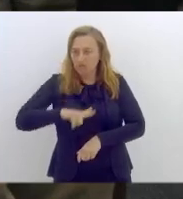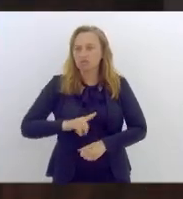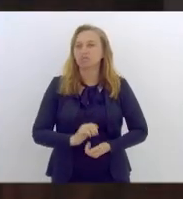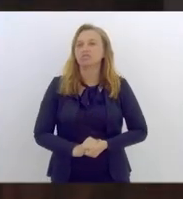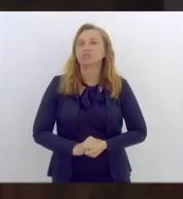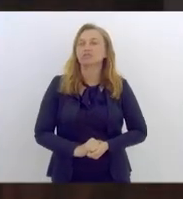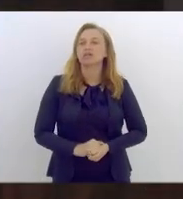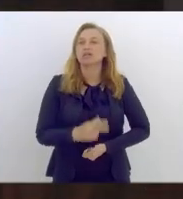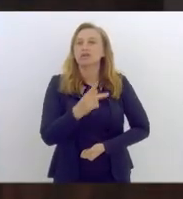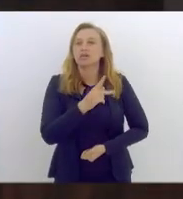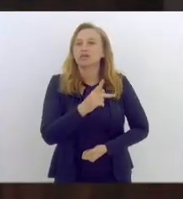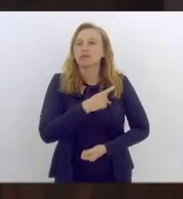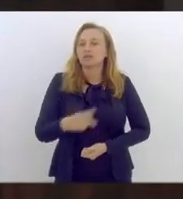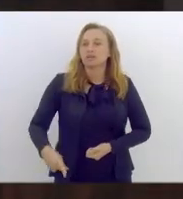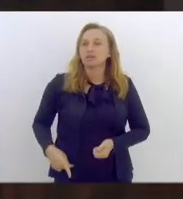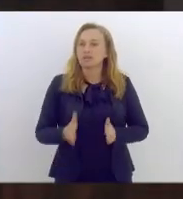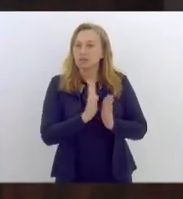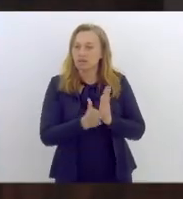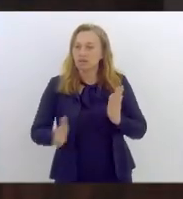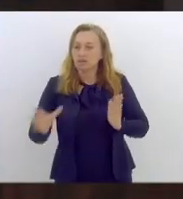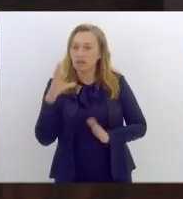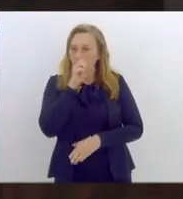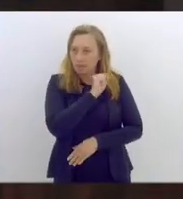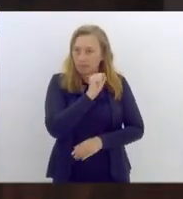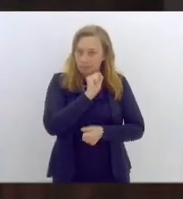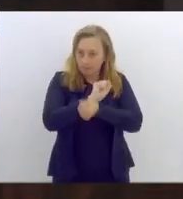presente pela ordem muito rapidamente